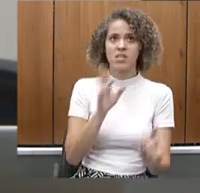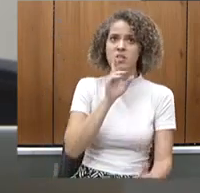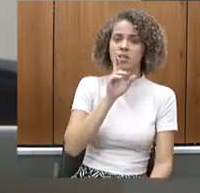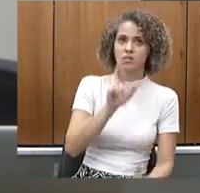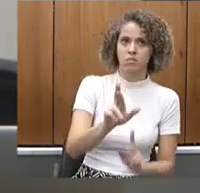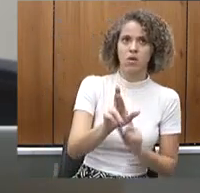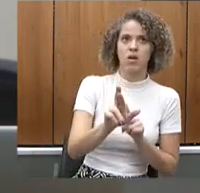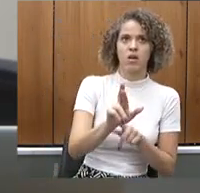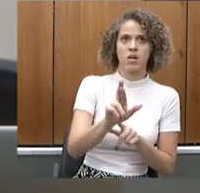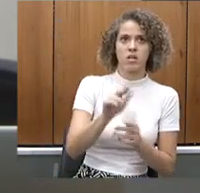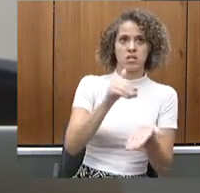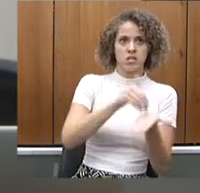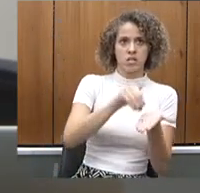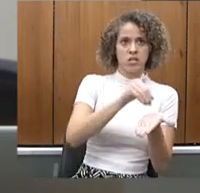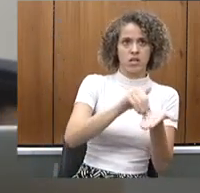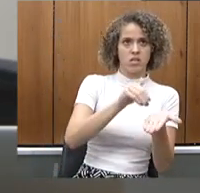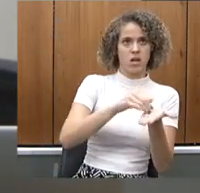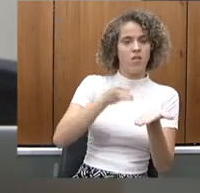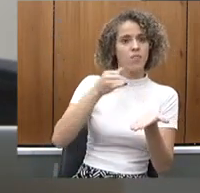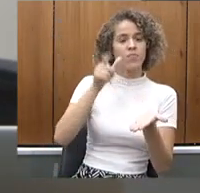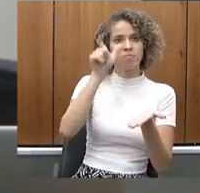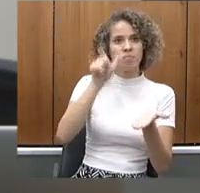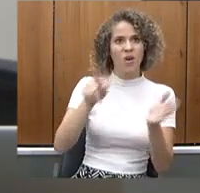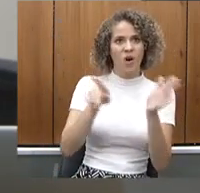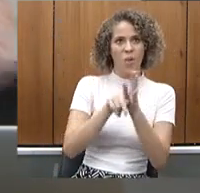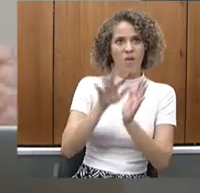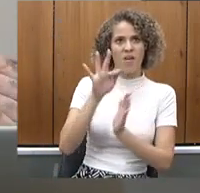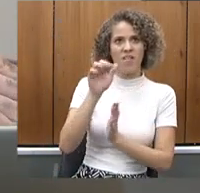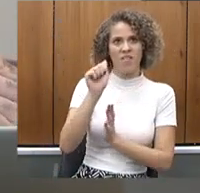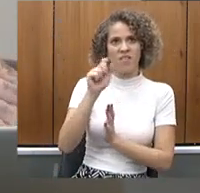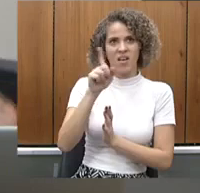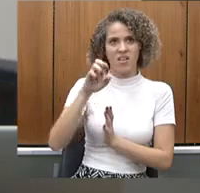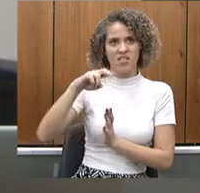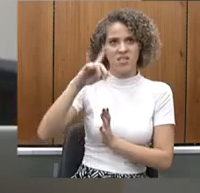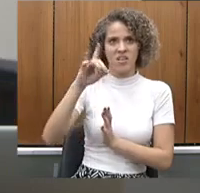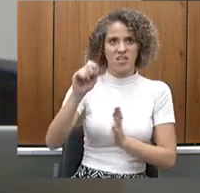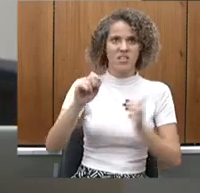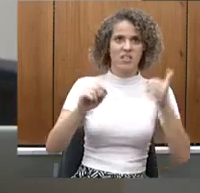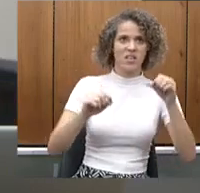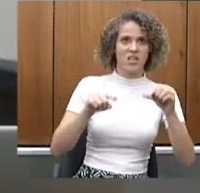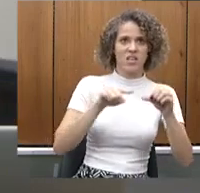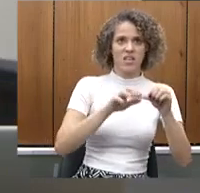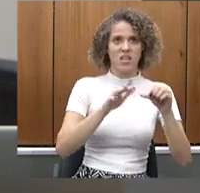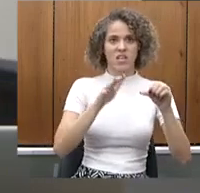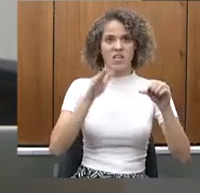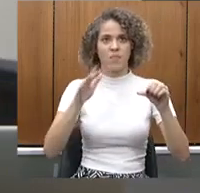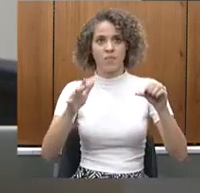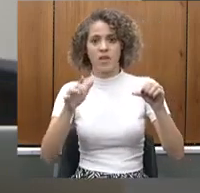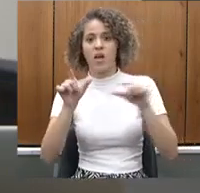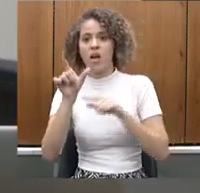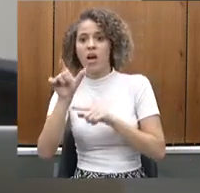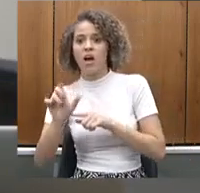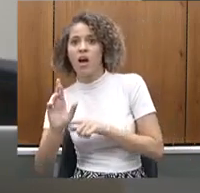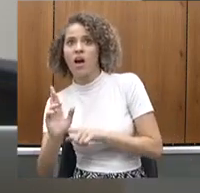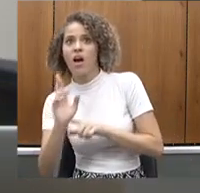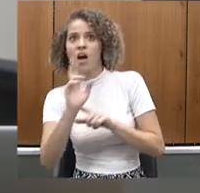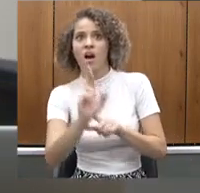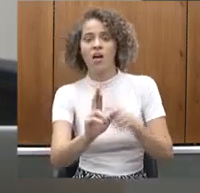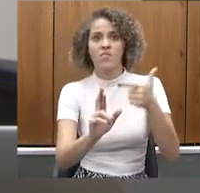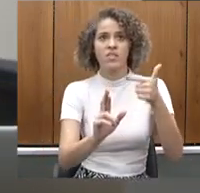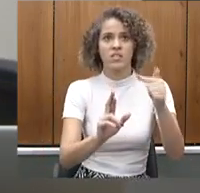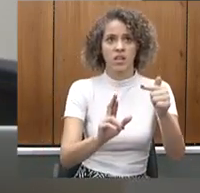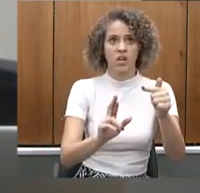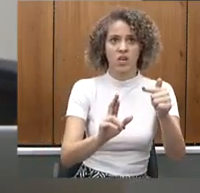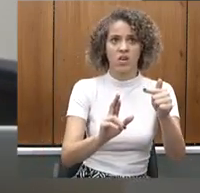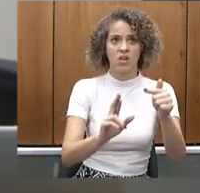o secretário de fazenda no dia 25/07 no dia 19/07 a Seplag respondeu isso no dia 25/07